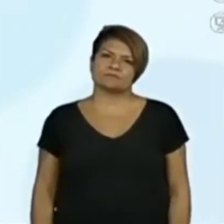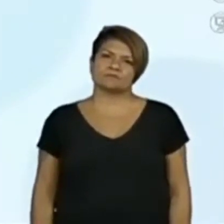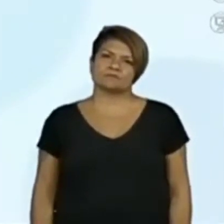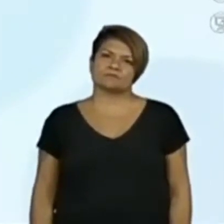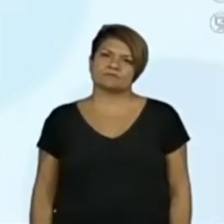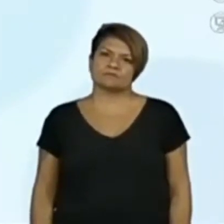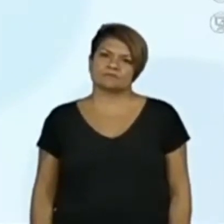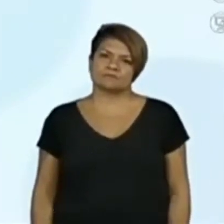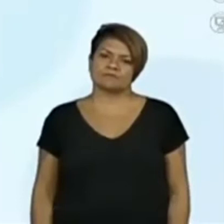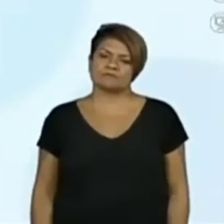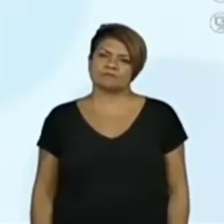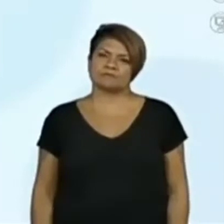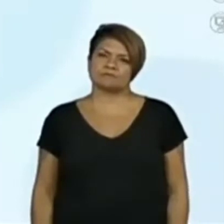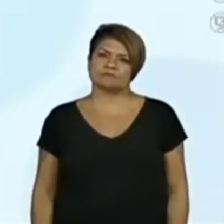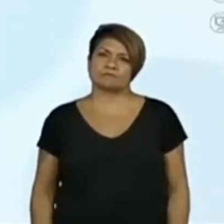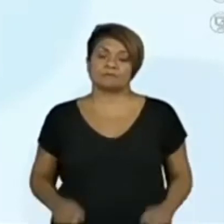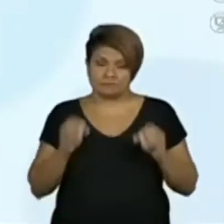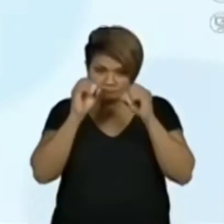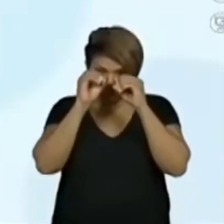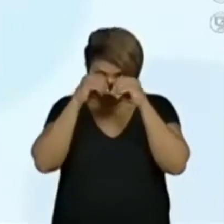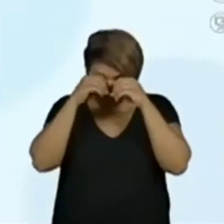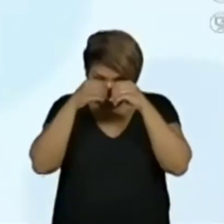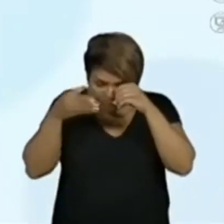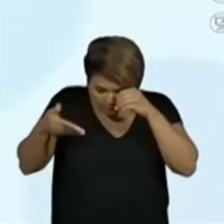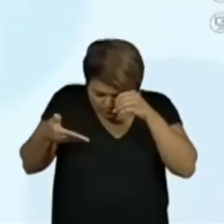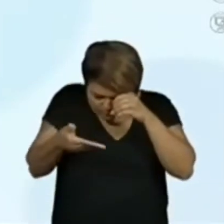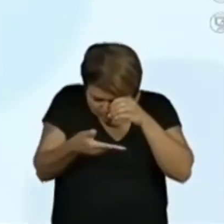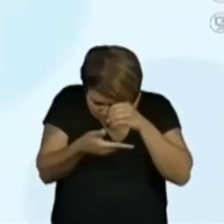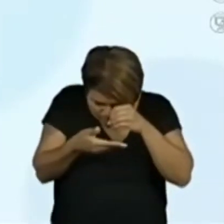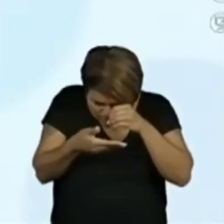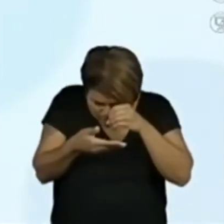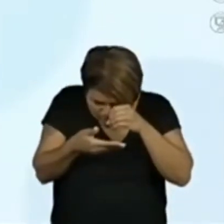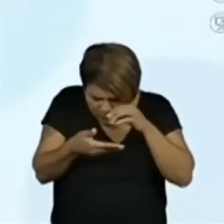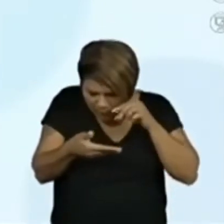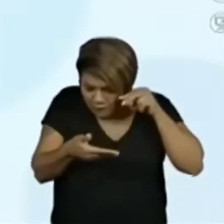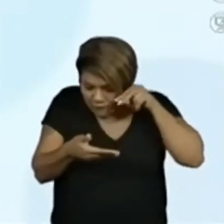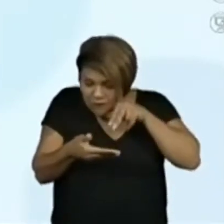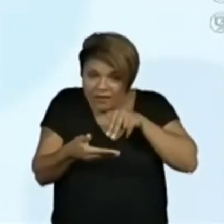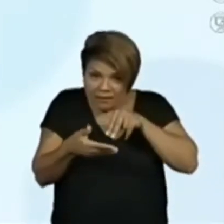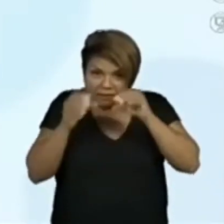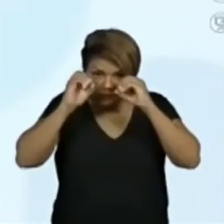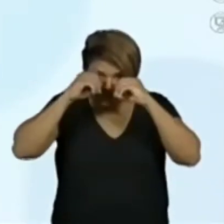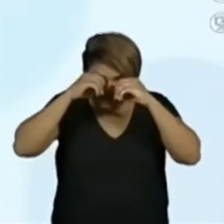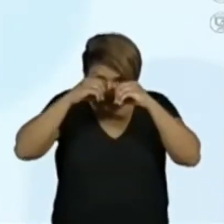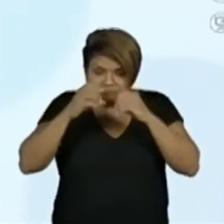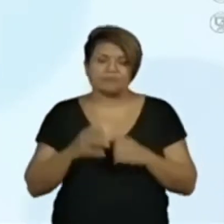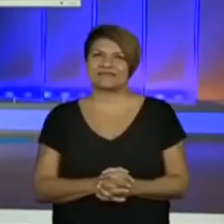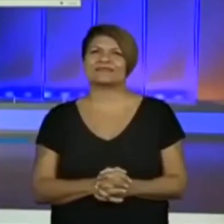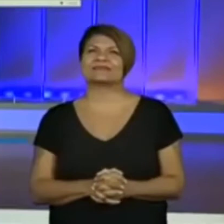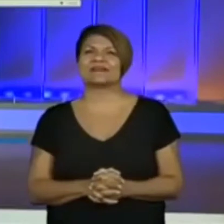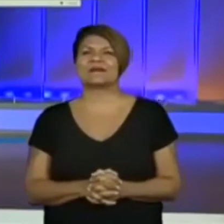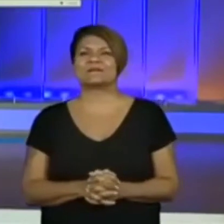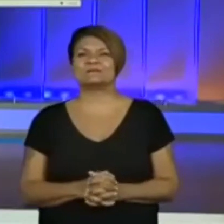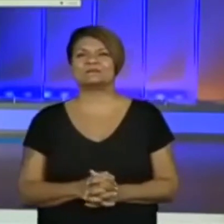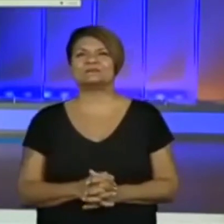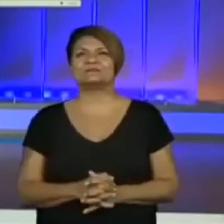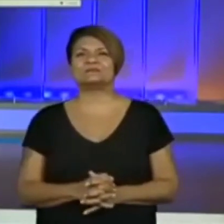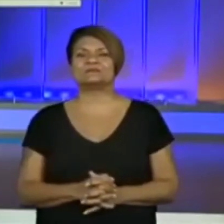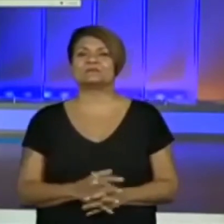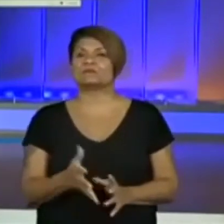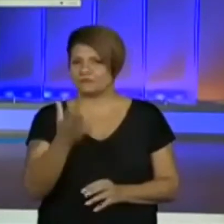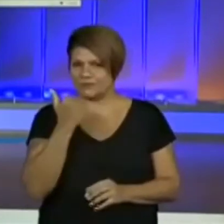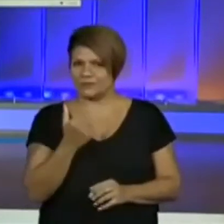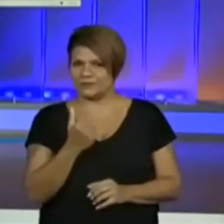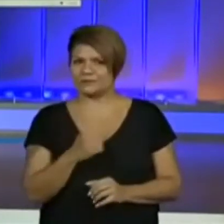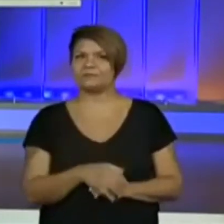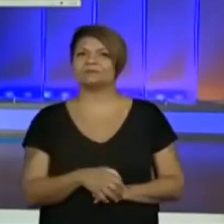microscópicas, não é? Em que a gente pode observar esses pontos aí. Vamos lá?